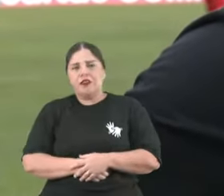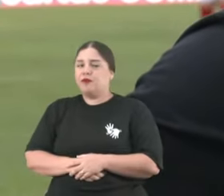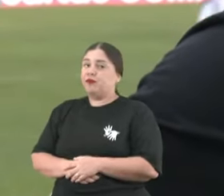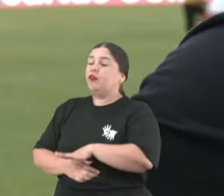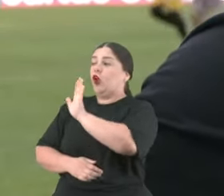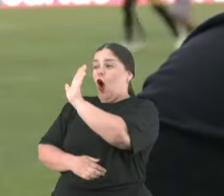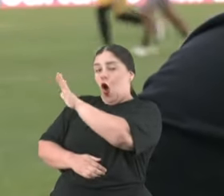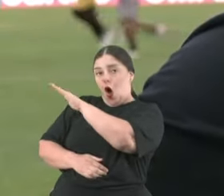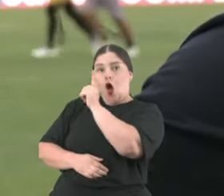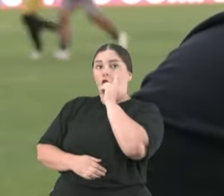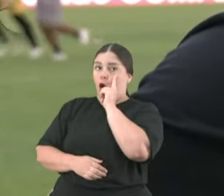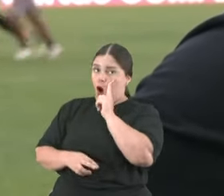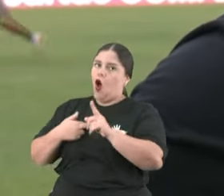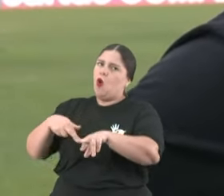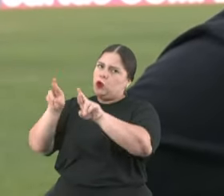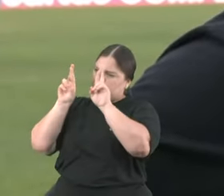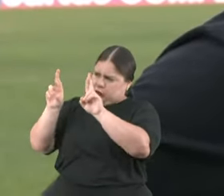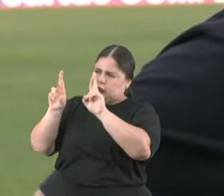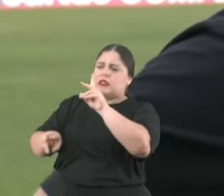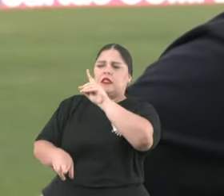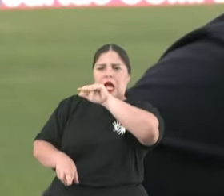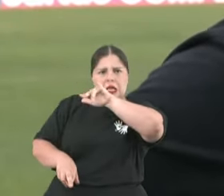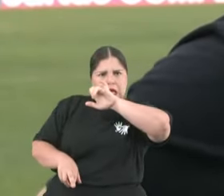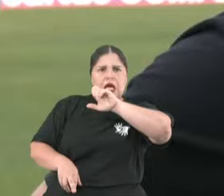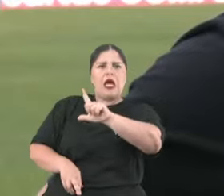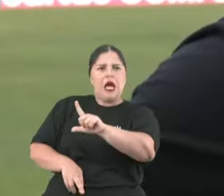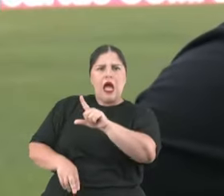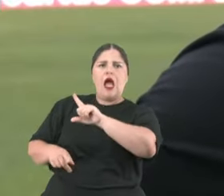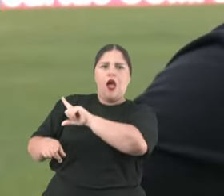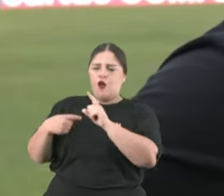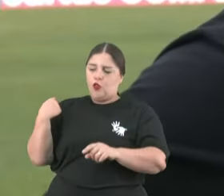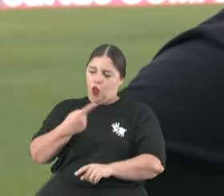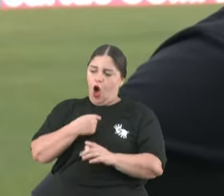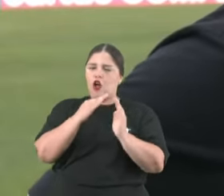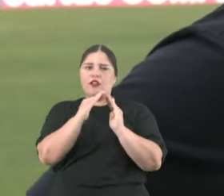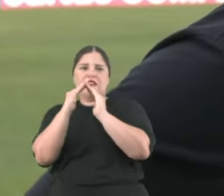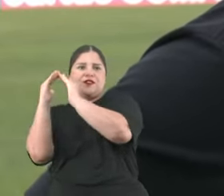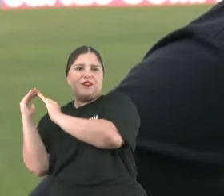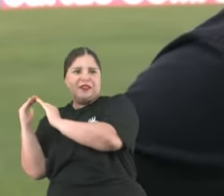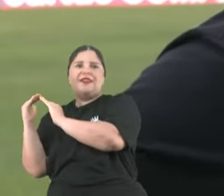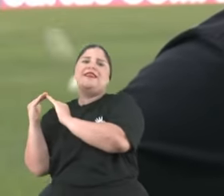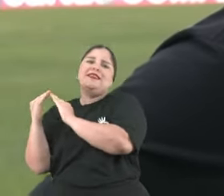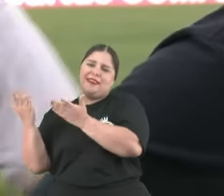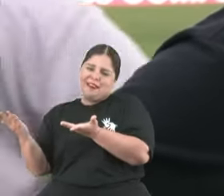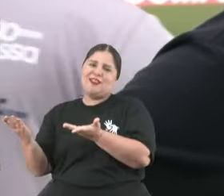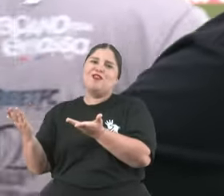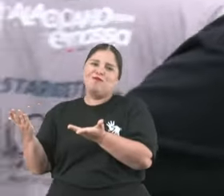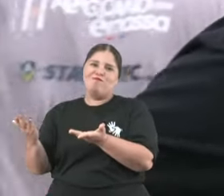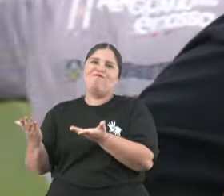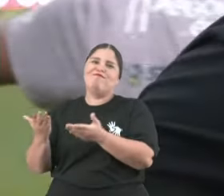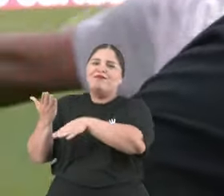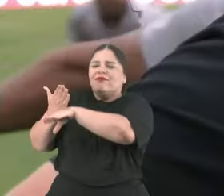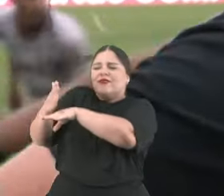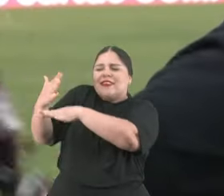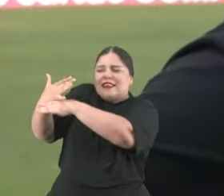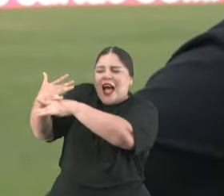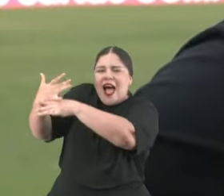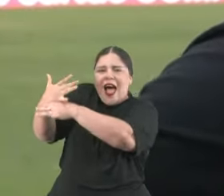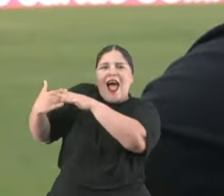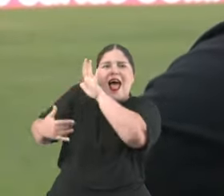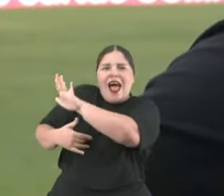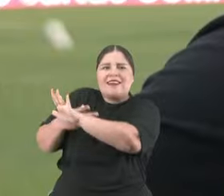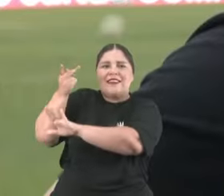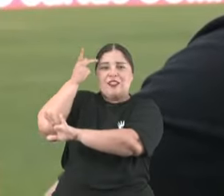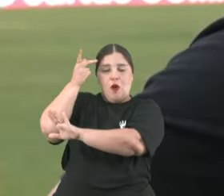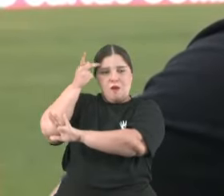respeito muito o Daniel, uma grande pessoa, inclusive somos vizinhos praticamente, né? Ele é de Ribeirão Preto, eu sou de Jaboticabal, é um duelo de São Paulo aqui hoje,